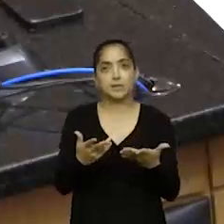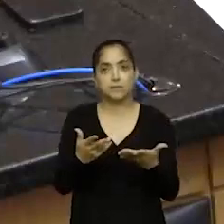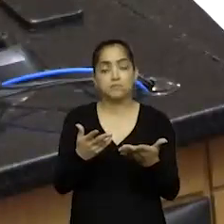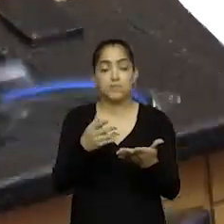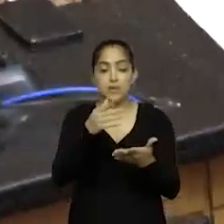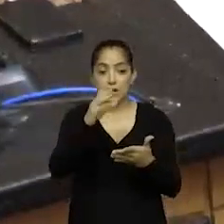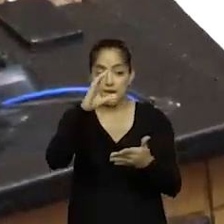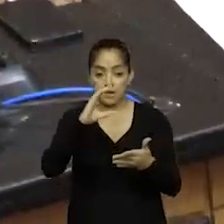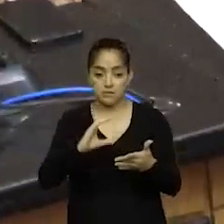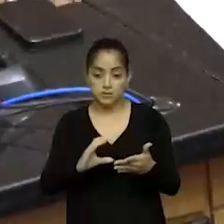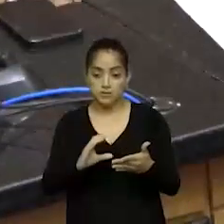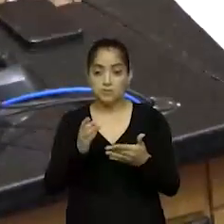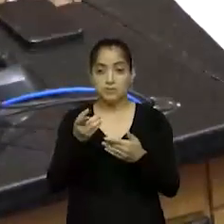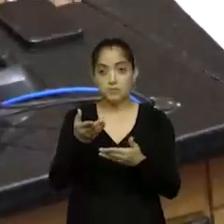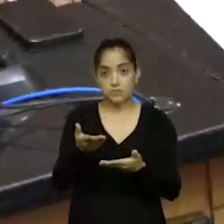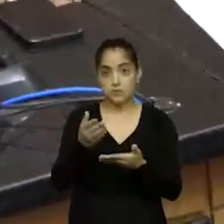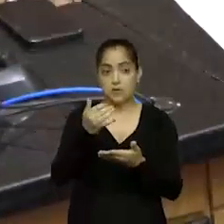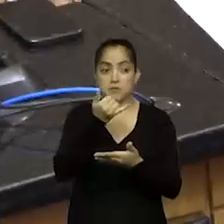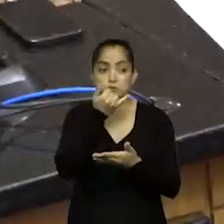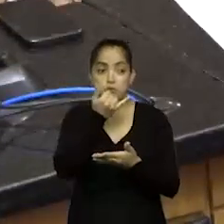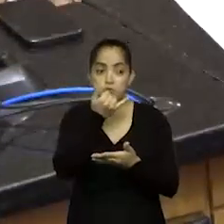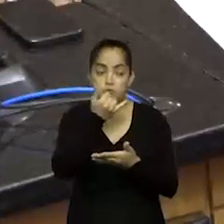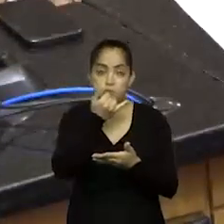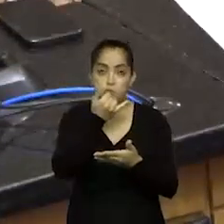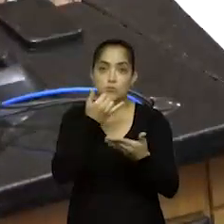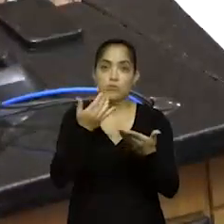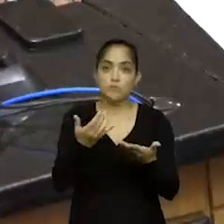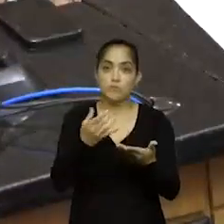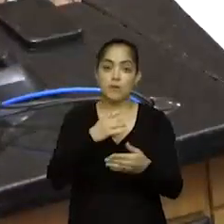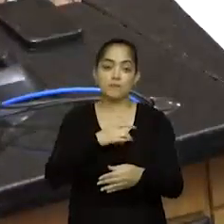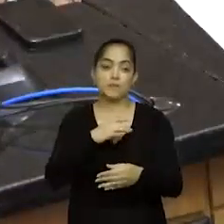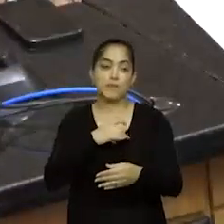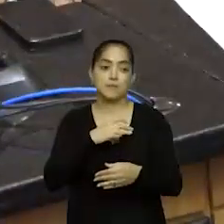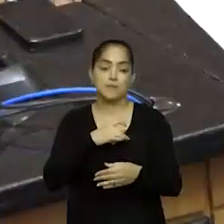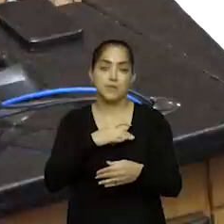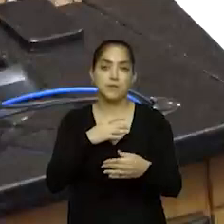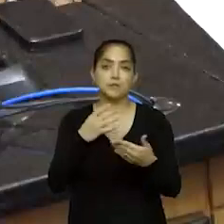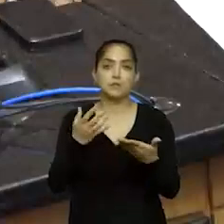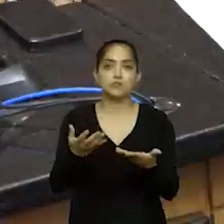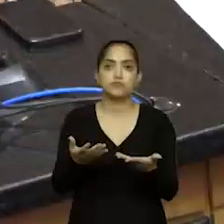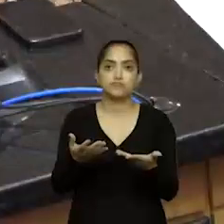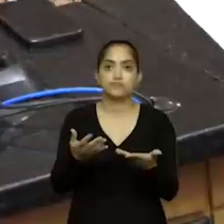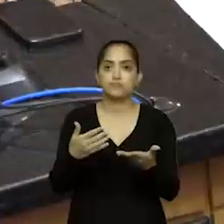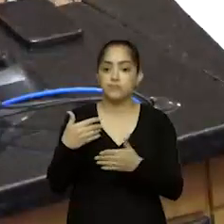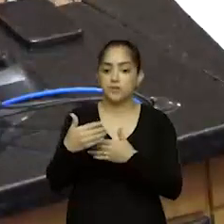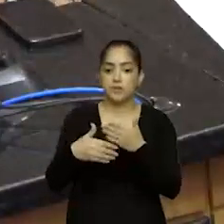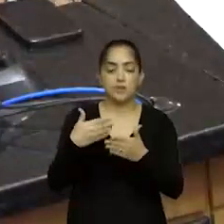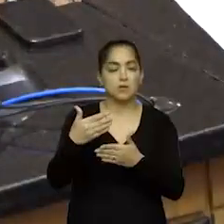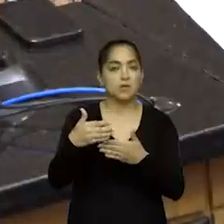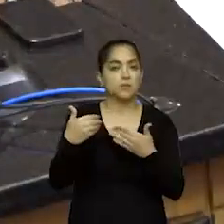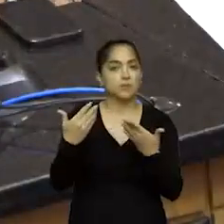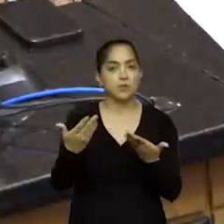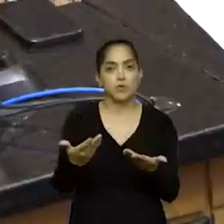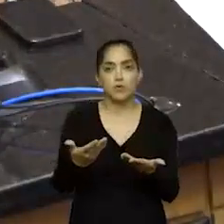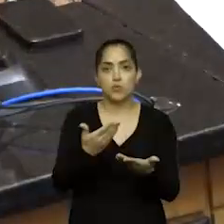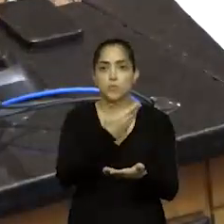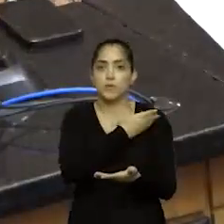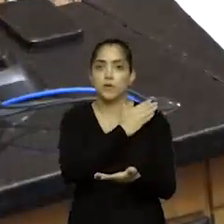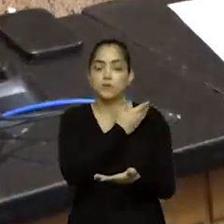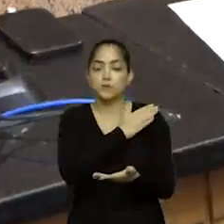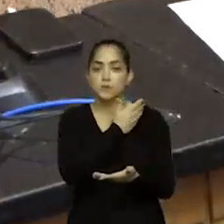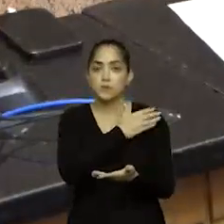bem vai ter que pedir desculpas por temer o bandido. Daqui a um pouco vai ser